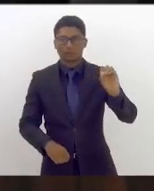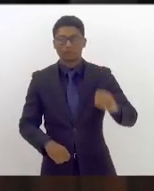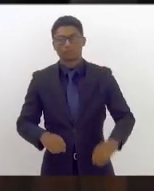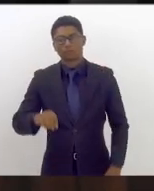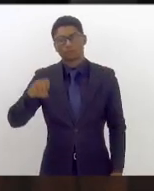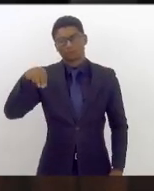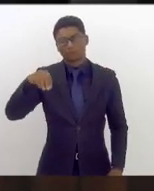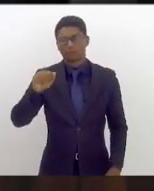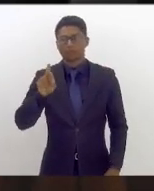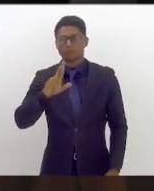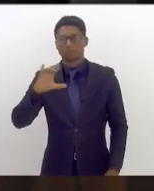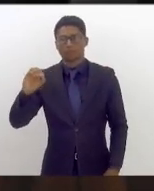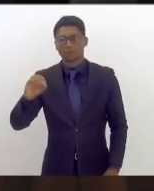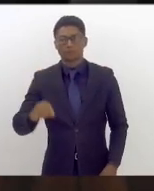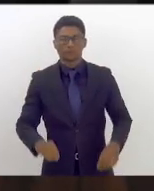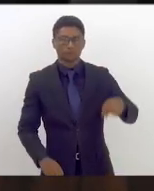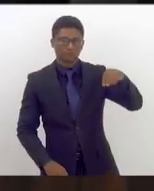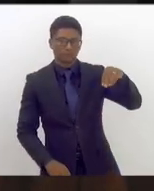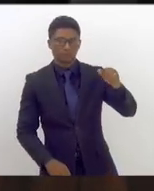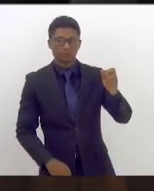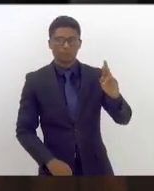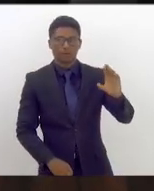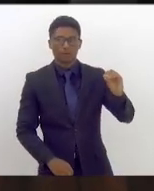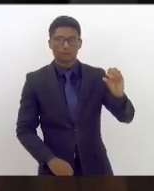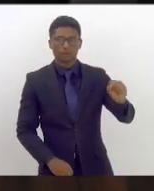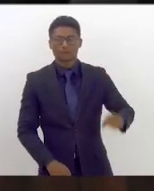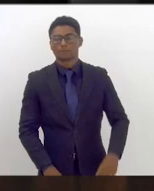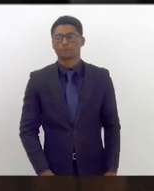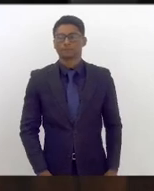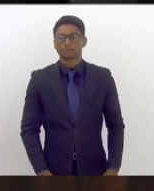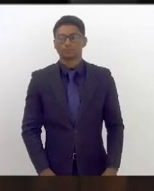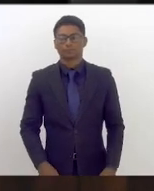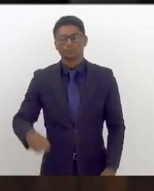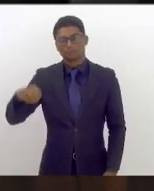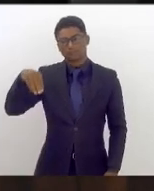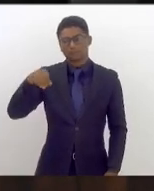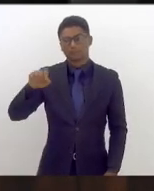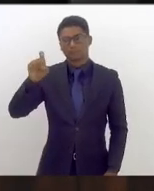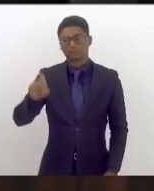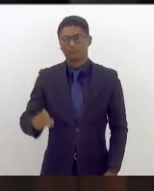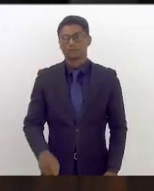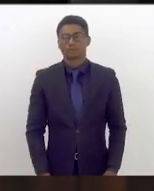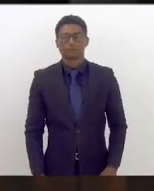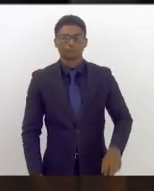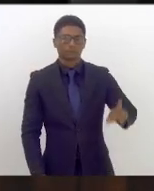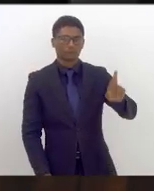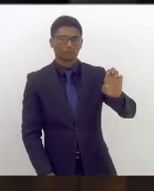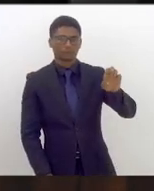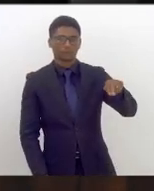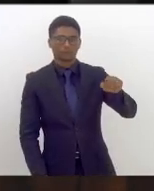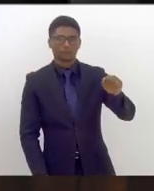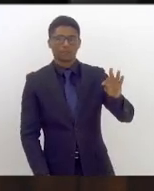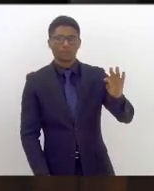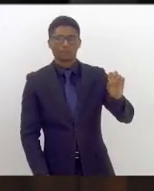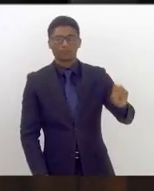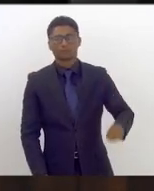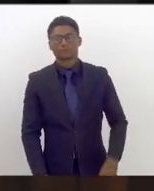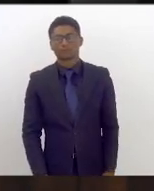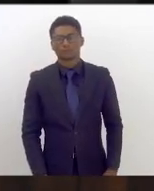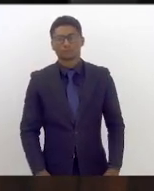Márcio canela Marcos Abraão Marcos Miller maxilemos Renato zacca